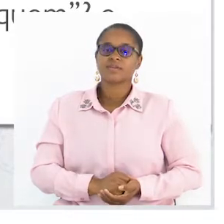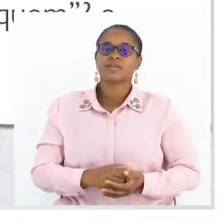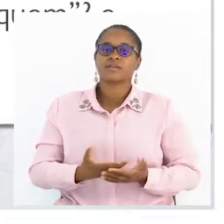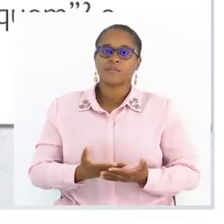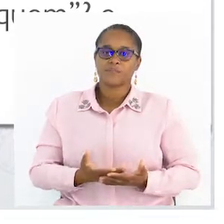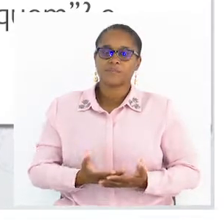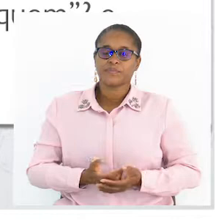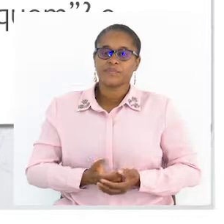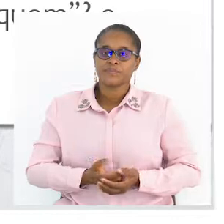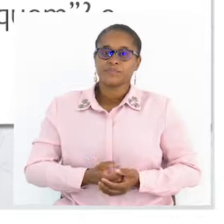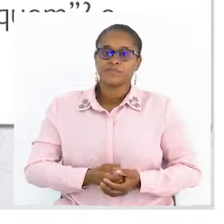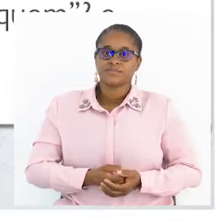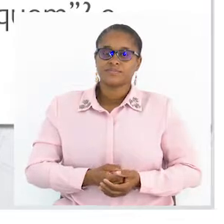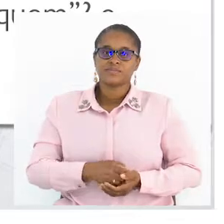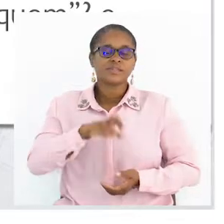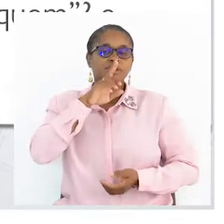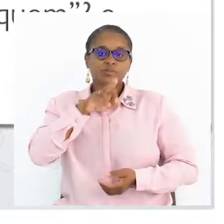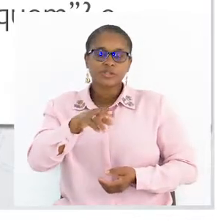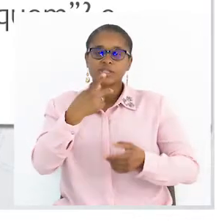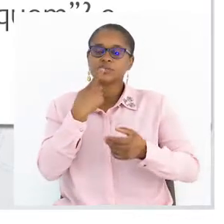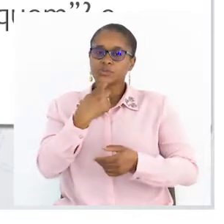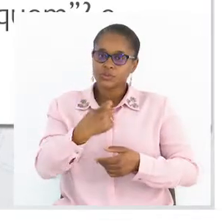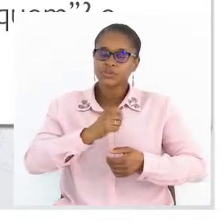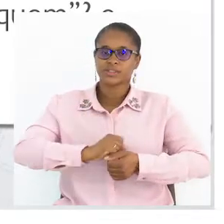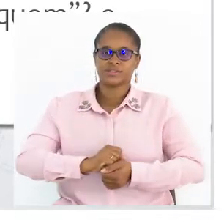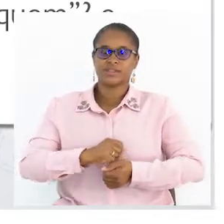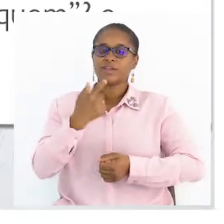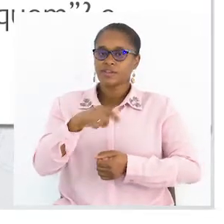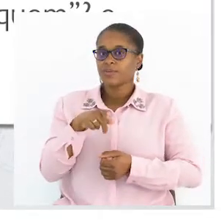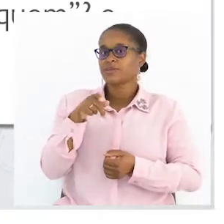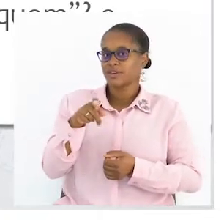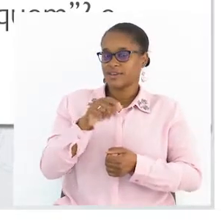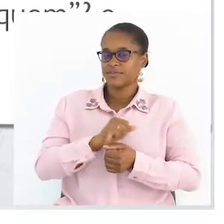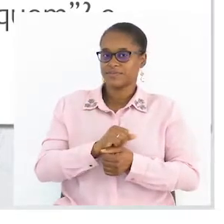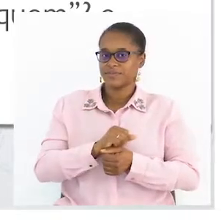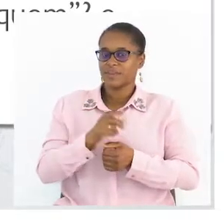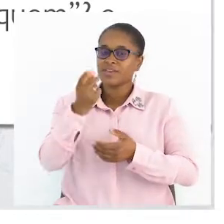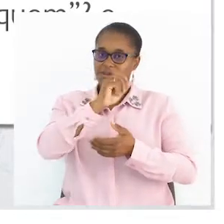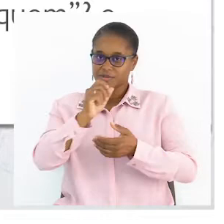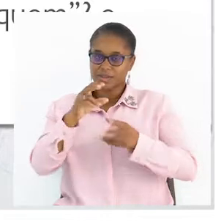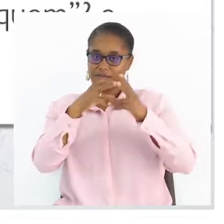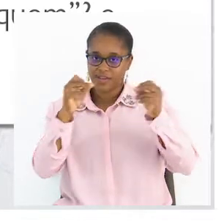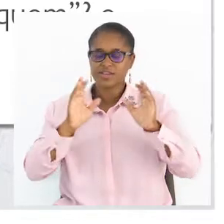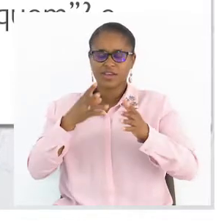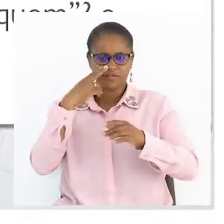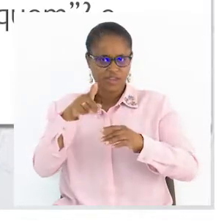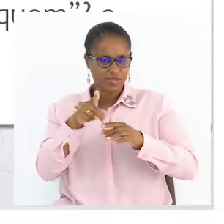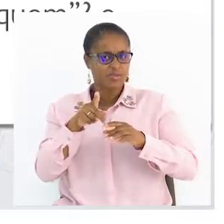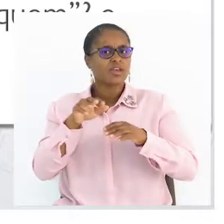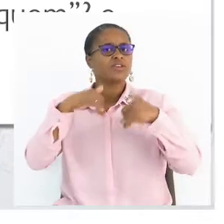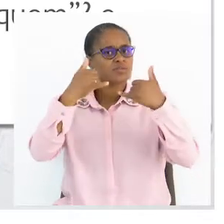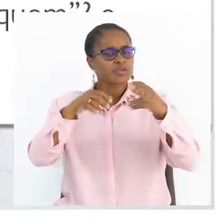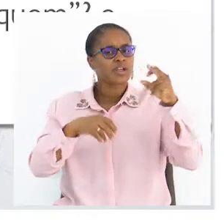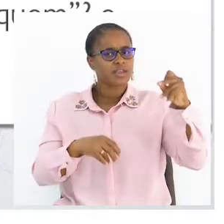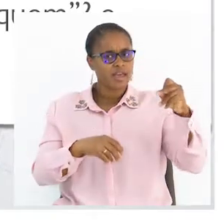Para responder às perguntas, temos aqui, completa as frases, já vimos. Depois temos a linha